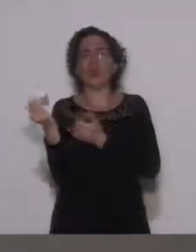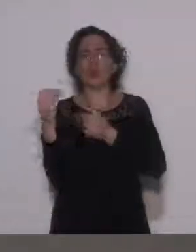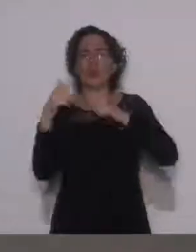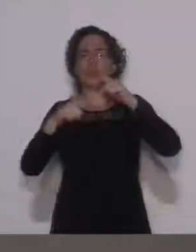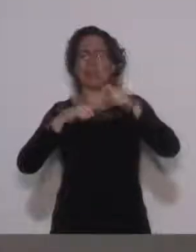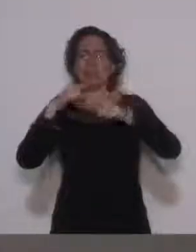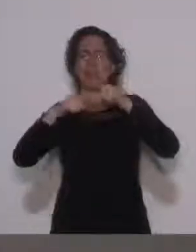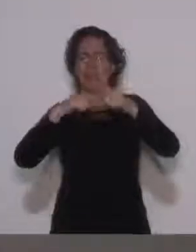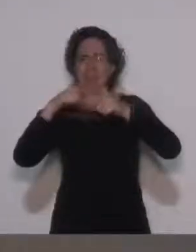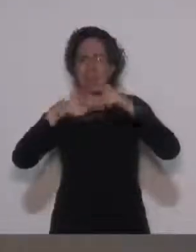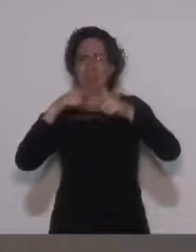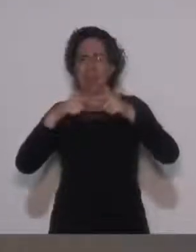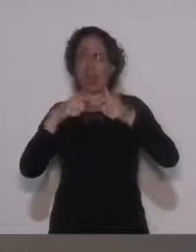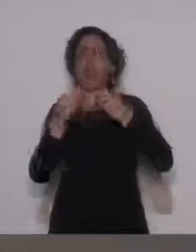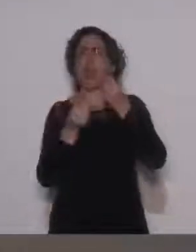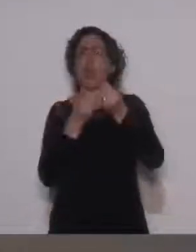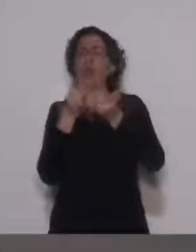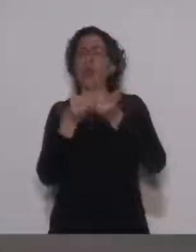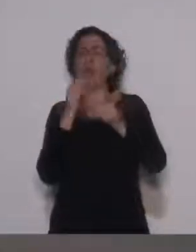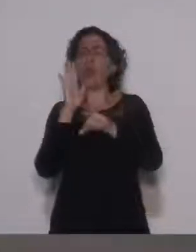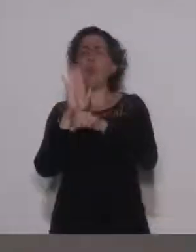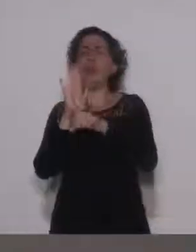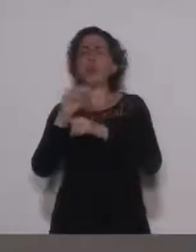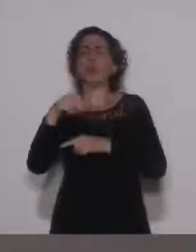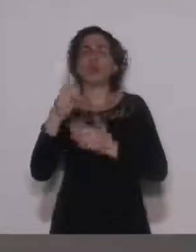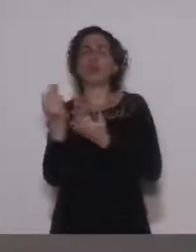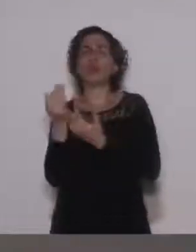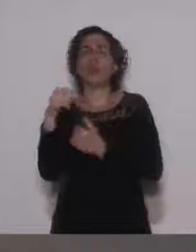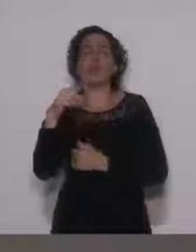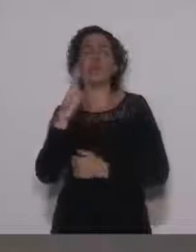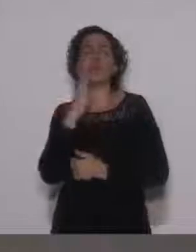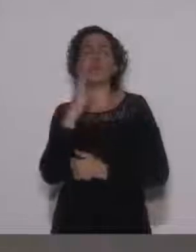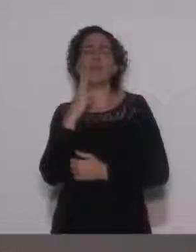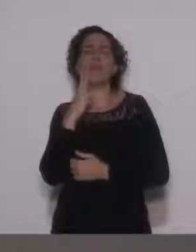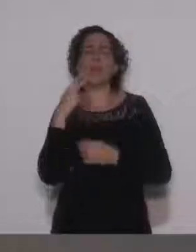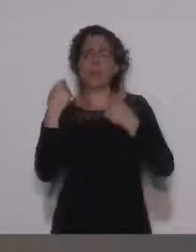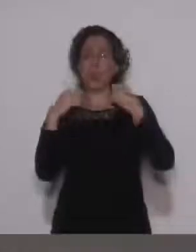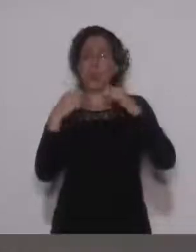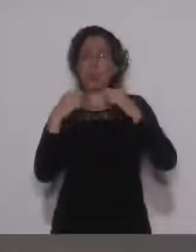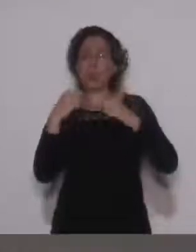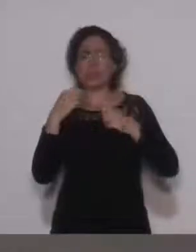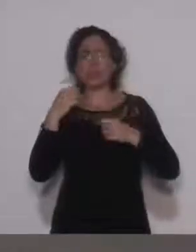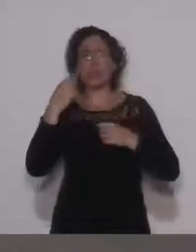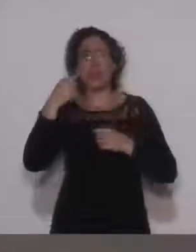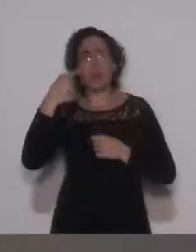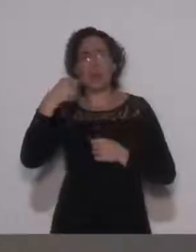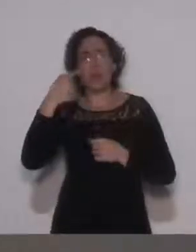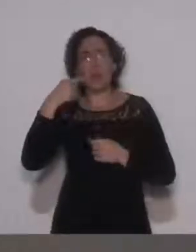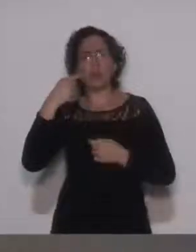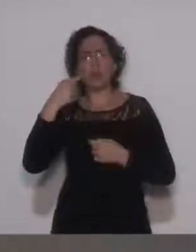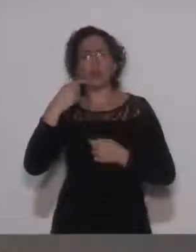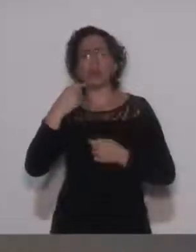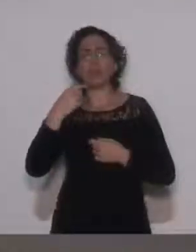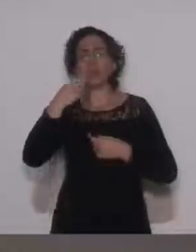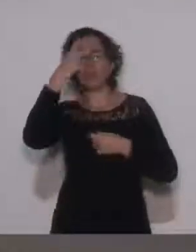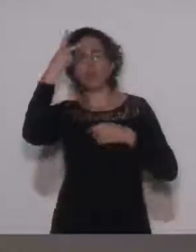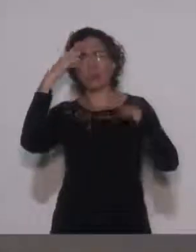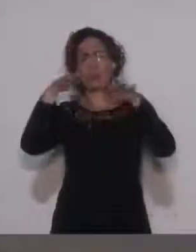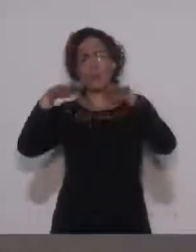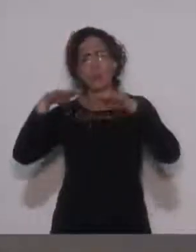trabalho. Como que a gente cuida do jovem na cidade de Vinhedo? Precisa de política pública. E a gente precisa, né, cada um de